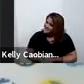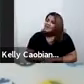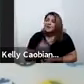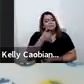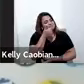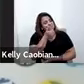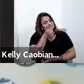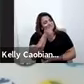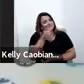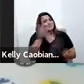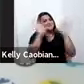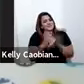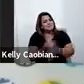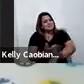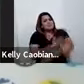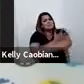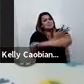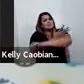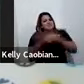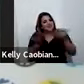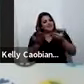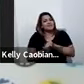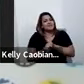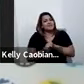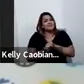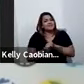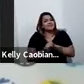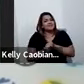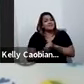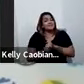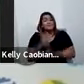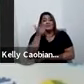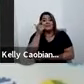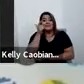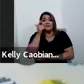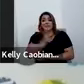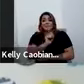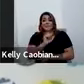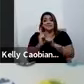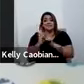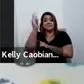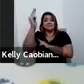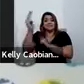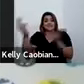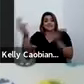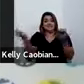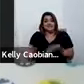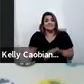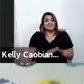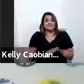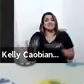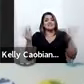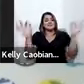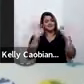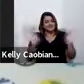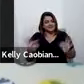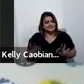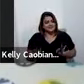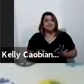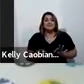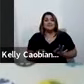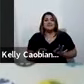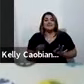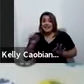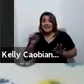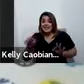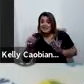emocionada. Acabamos de ter uma grande vitória, uma vitória histórica, da qual o senhor